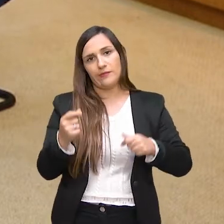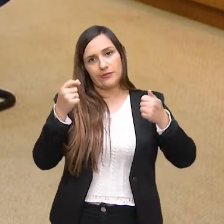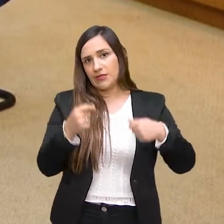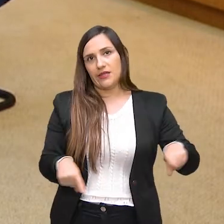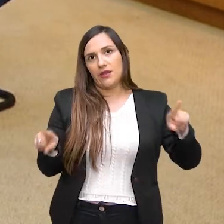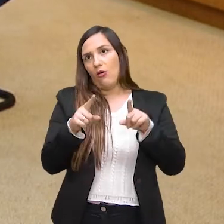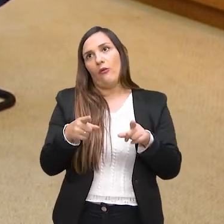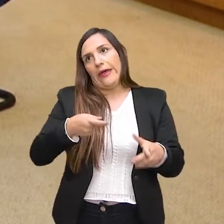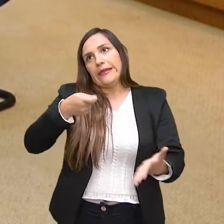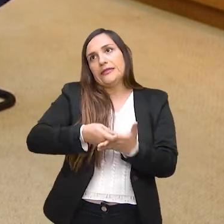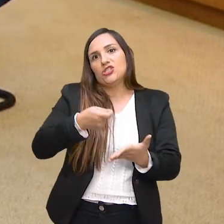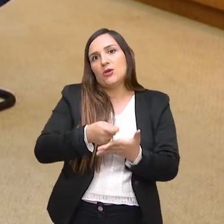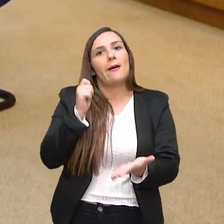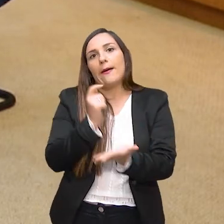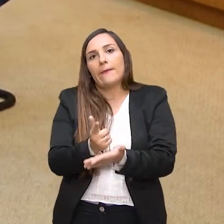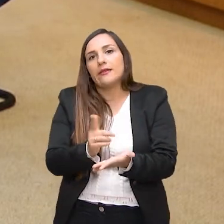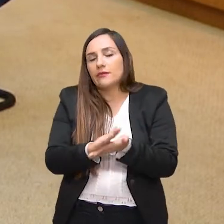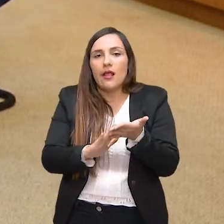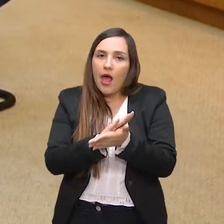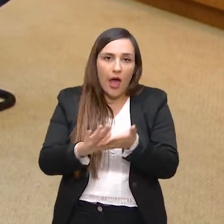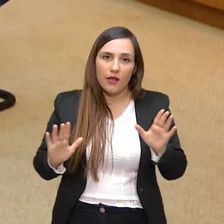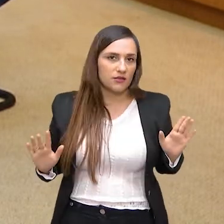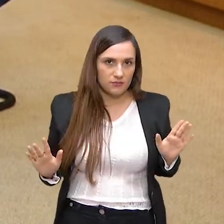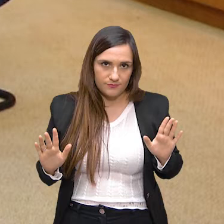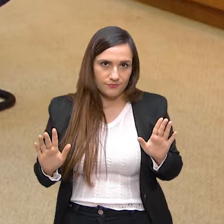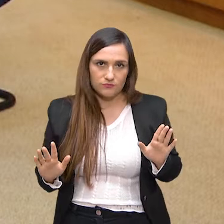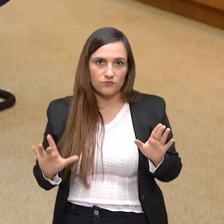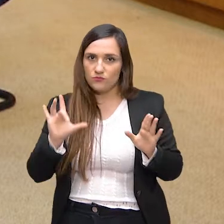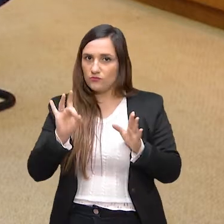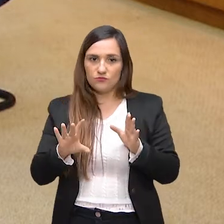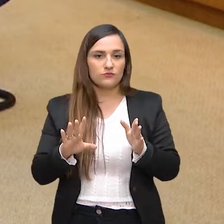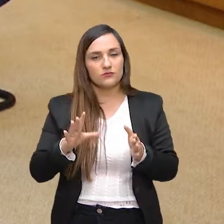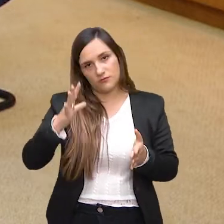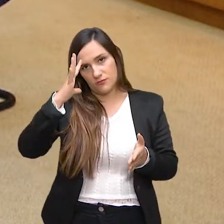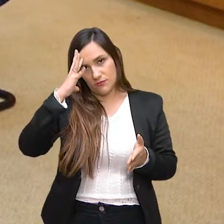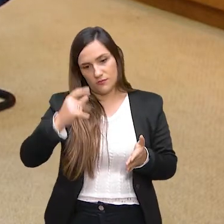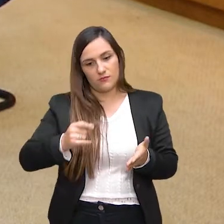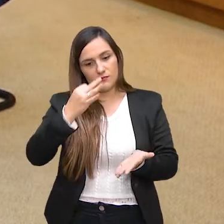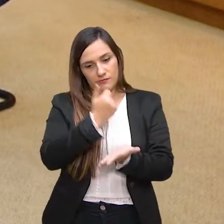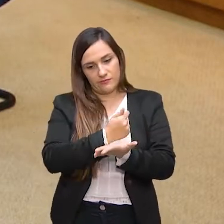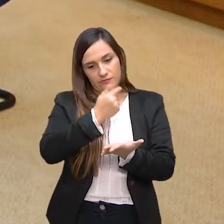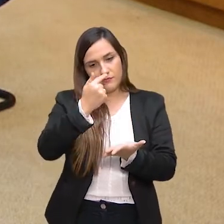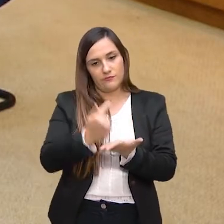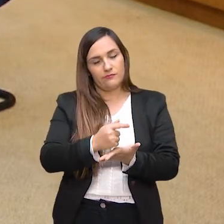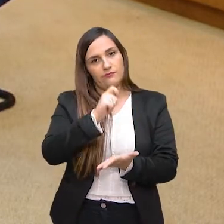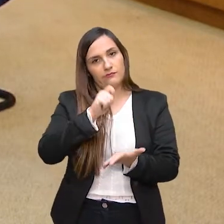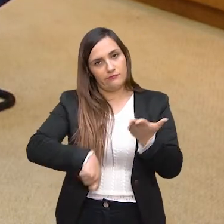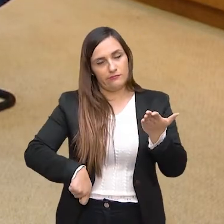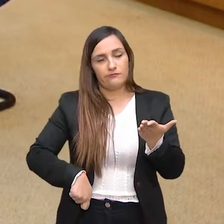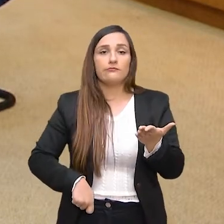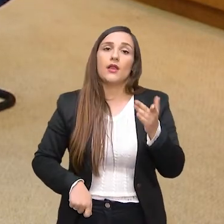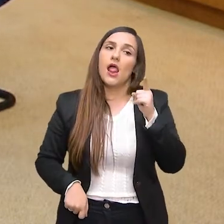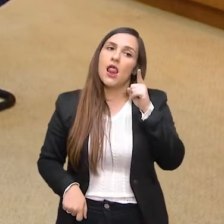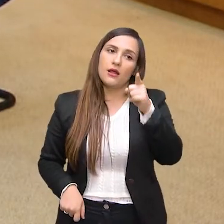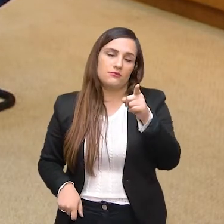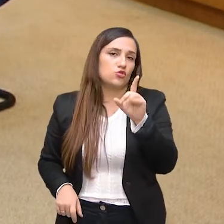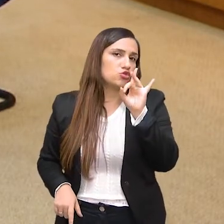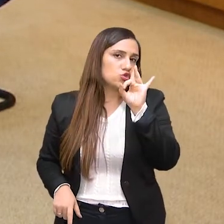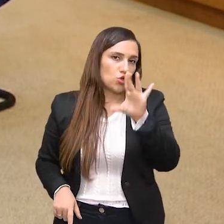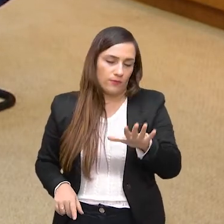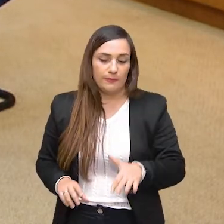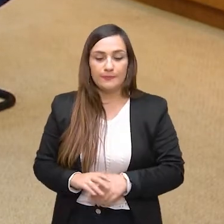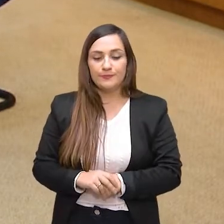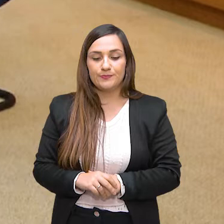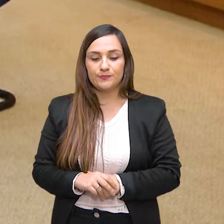problema. O juiz manda só averbar lá no registro civil que as pessoas são divorciadas, não precisa tomar nenhuma outra